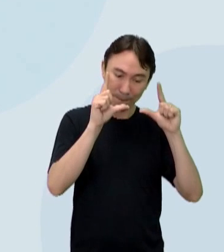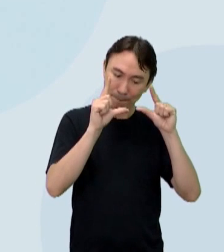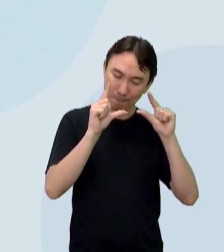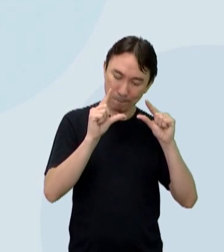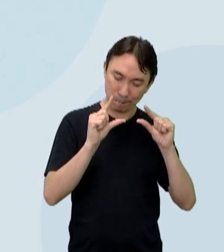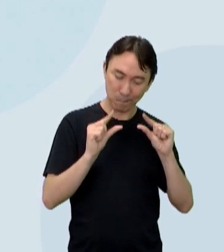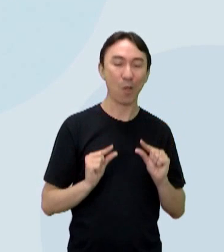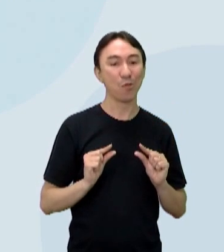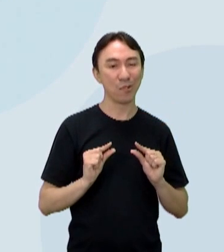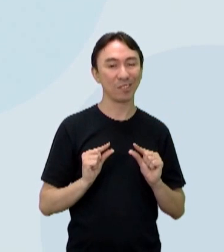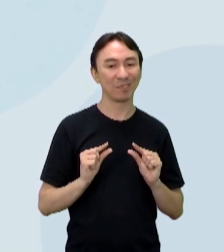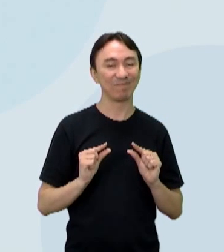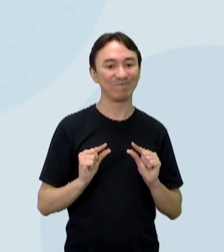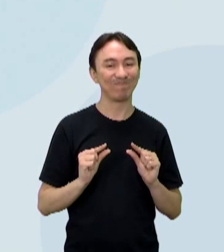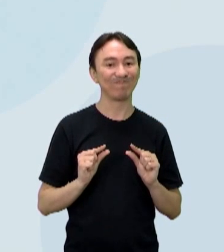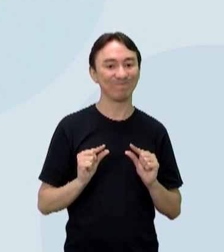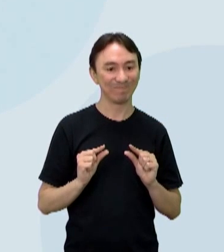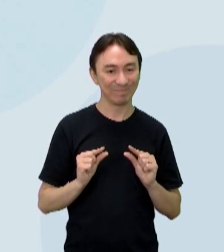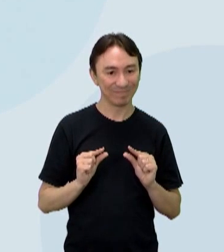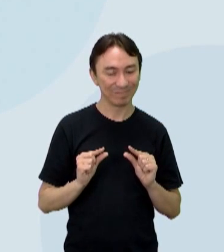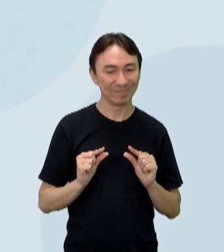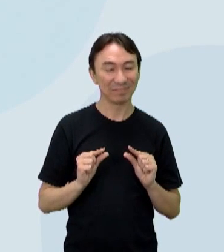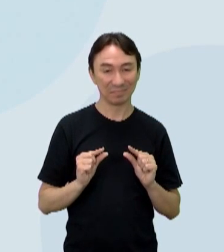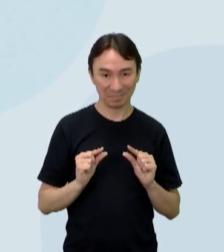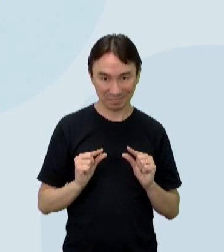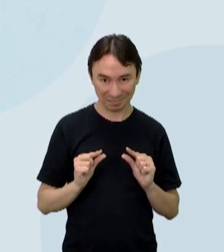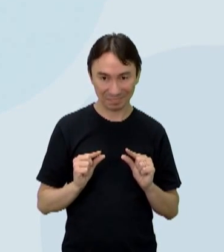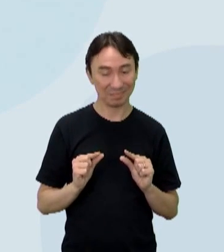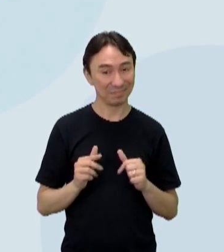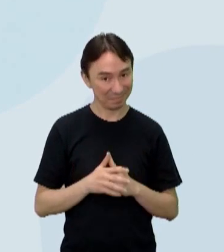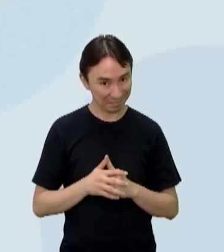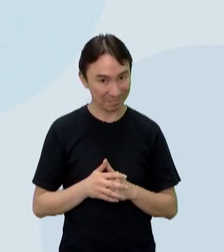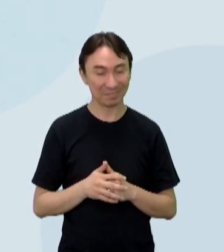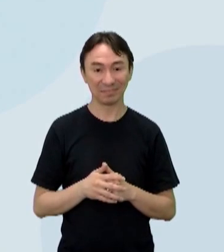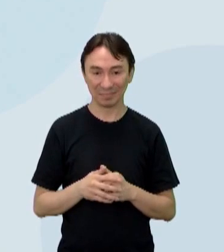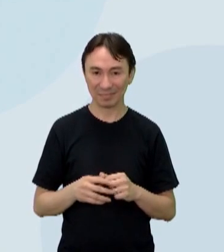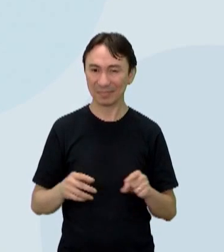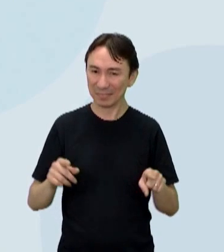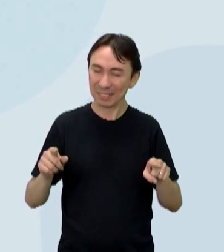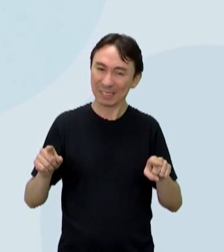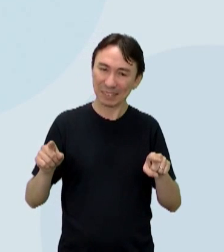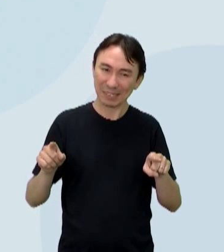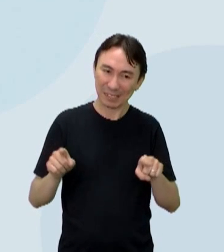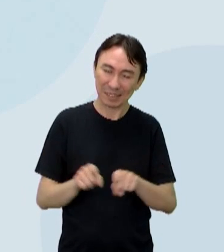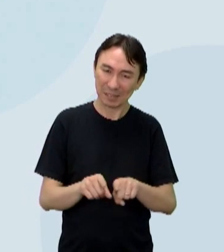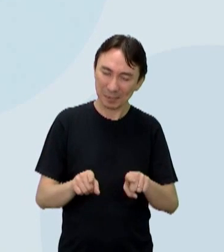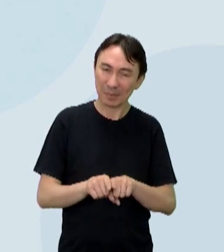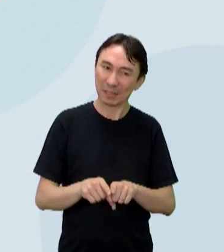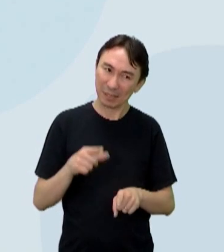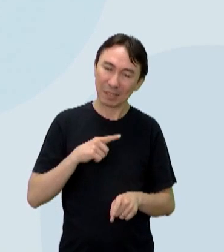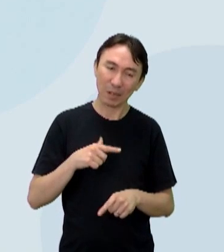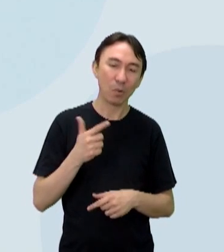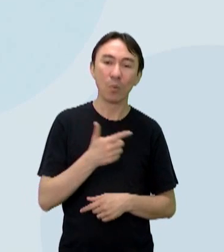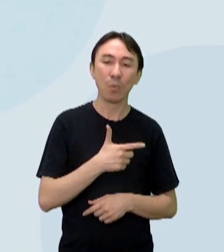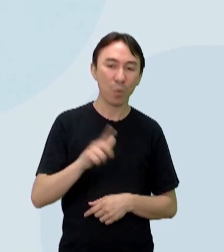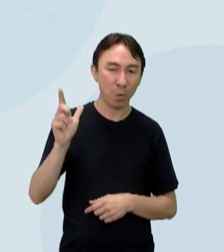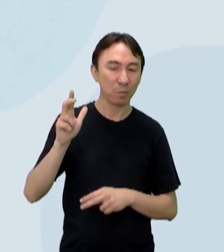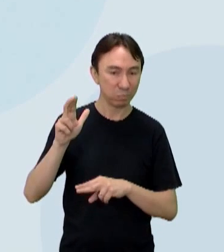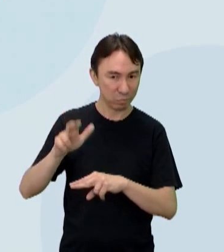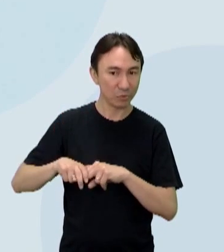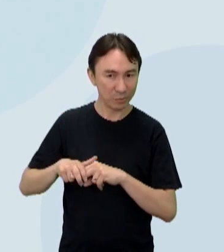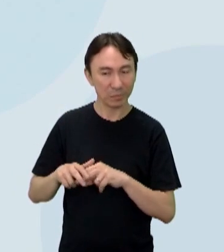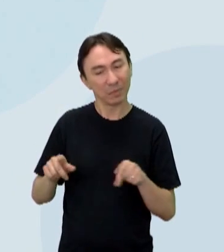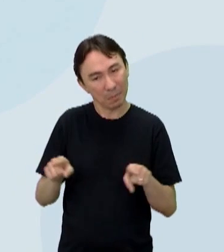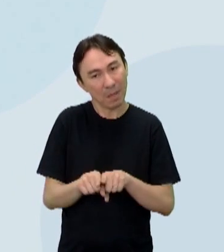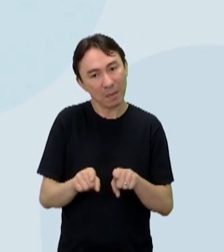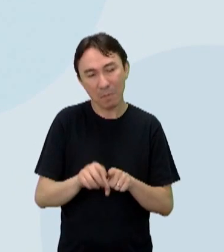estavam acabando. Há uma outra causa aqui, mas foi colocada só uma delas na resposta.